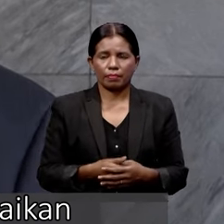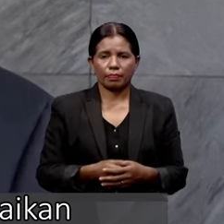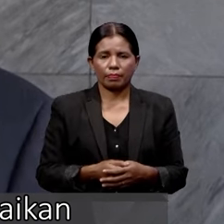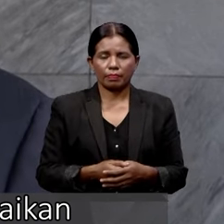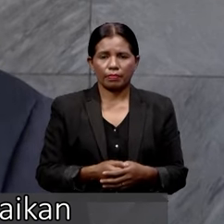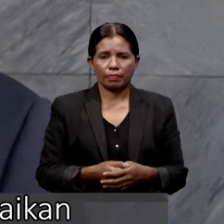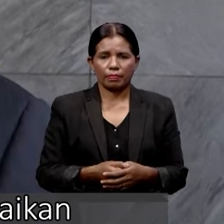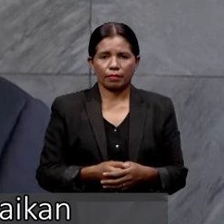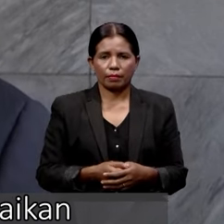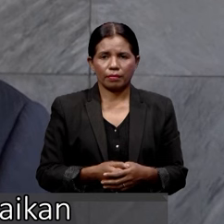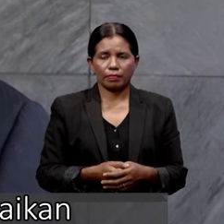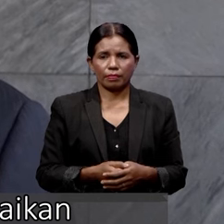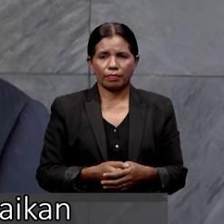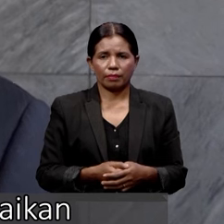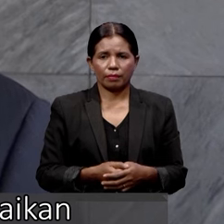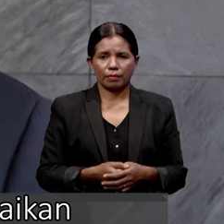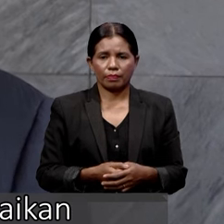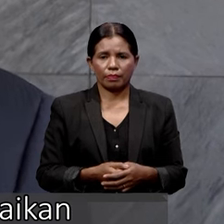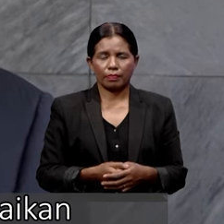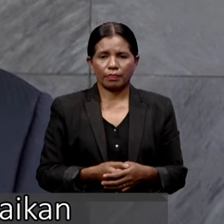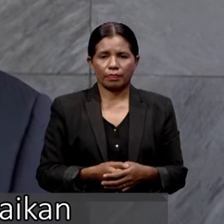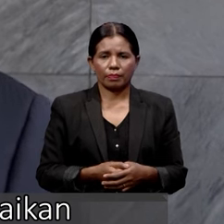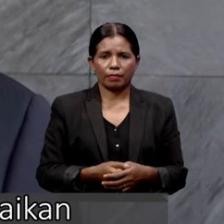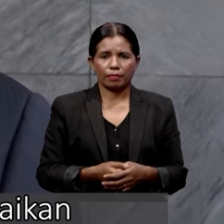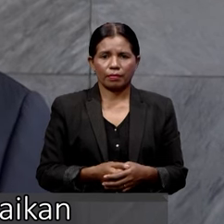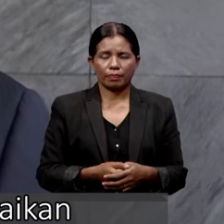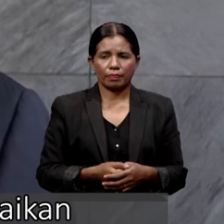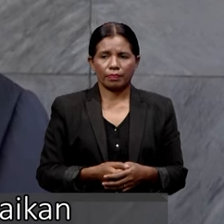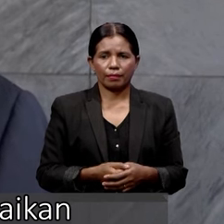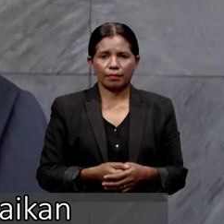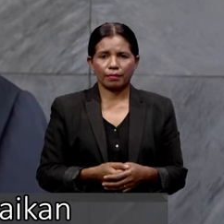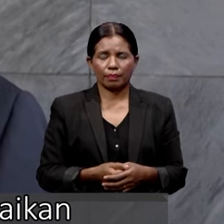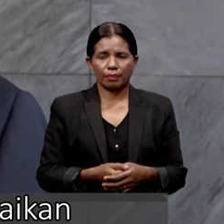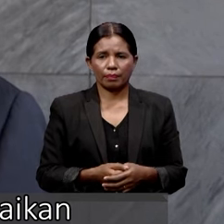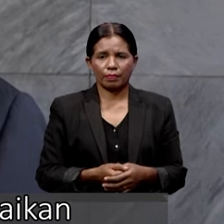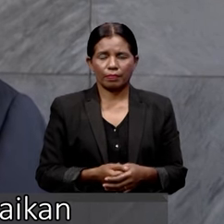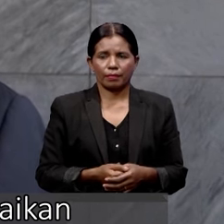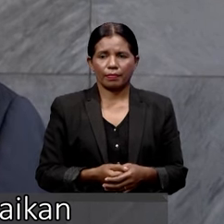problemas não bem, onde loram, Indonésia enfrenta.